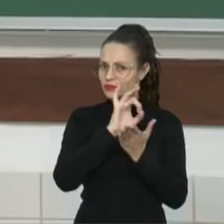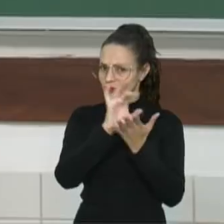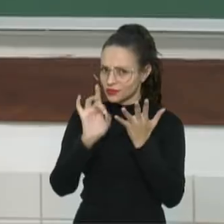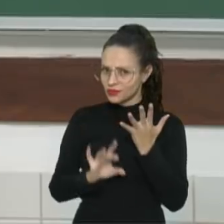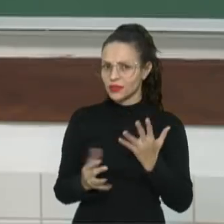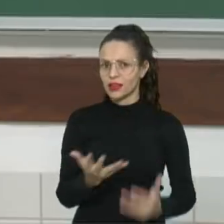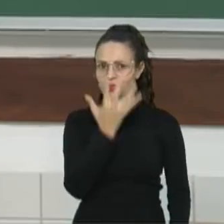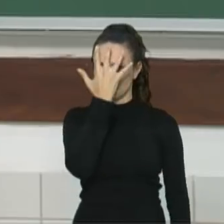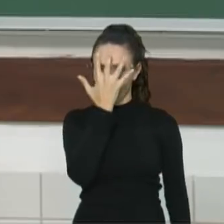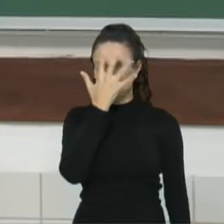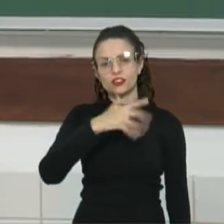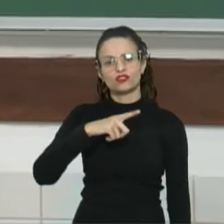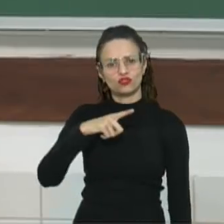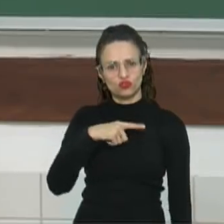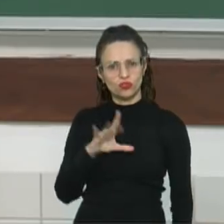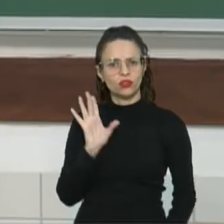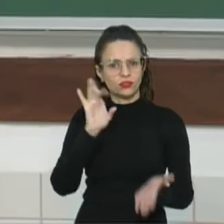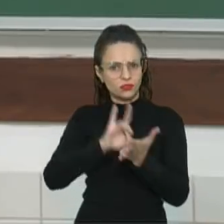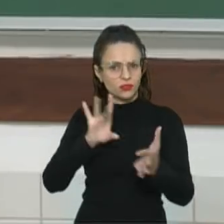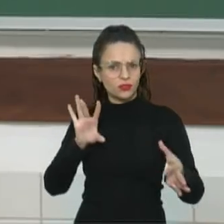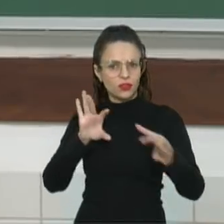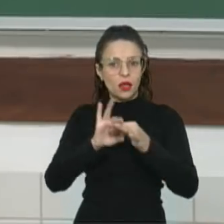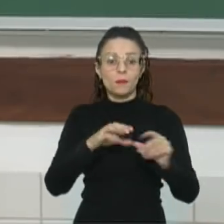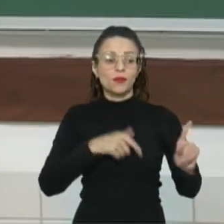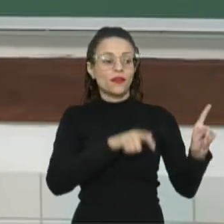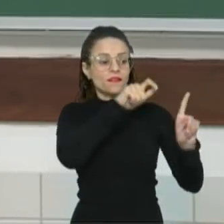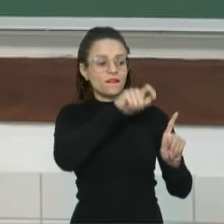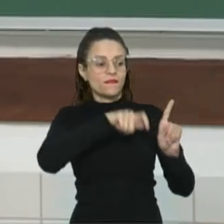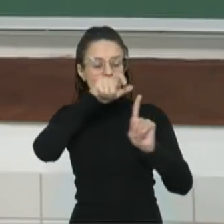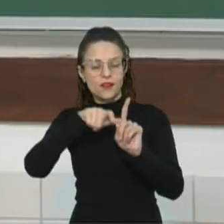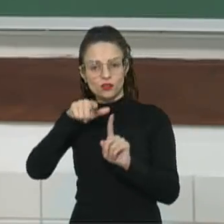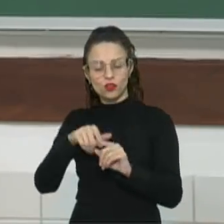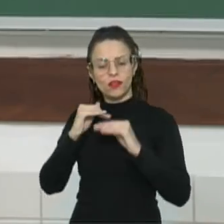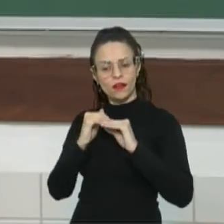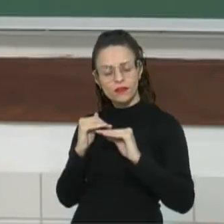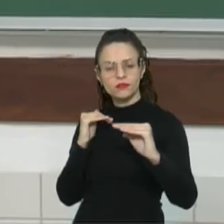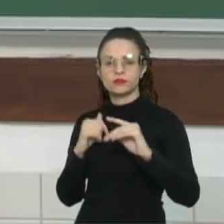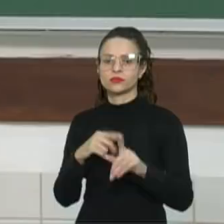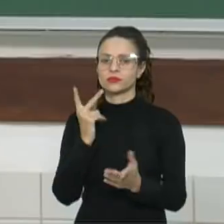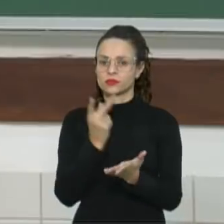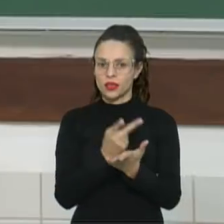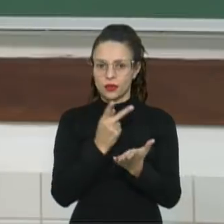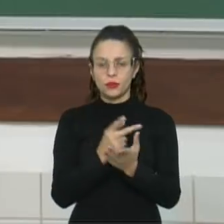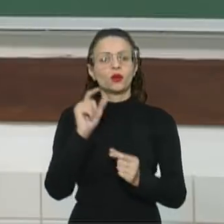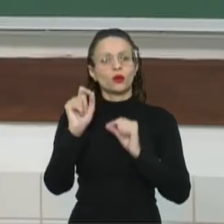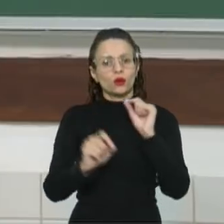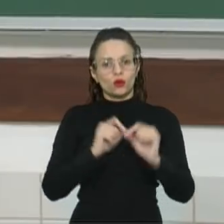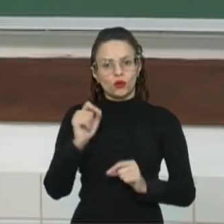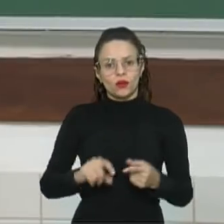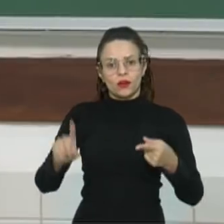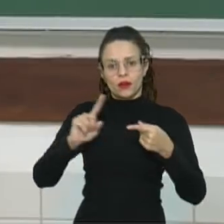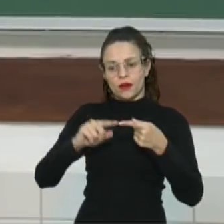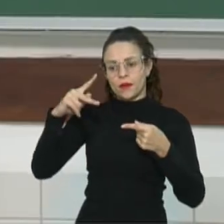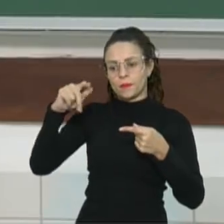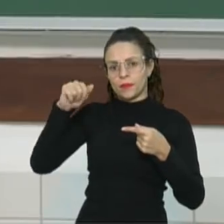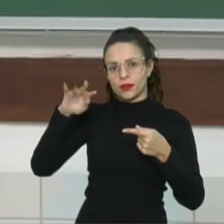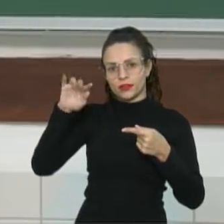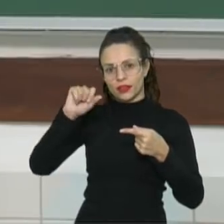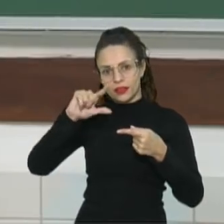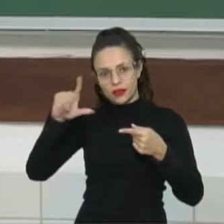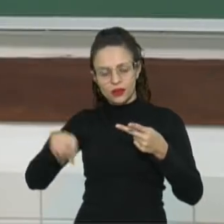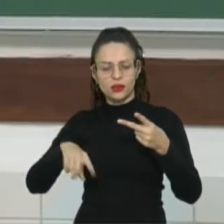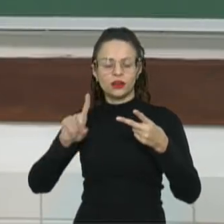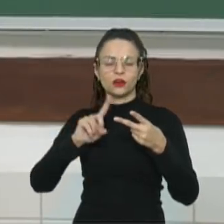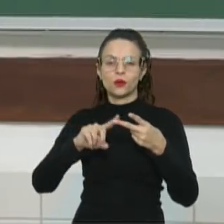tipo fixo, né? Porque a comédia dell'arte tinha personagens fixos. Então, sempre iam ser Pantaleão,